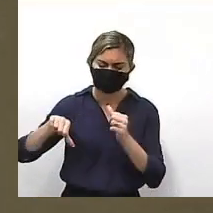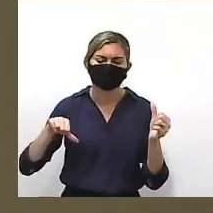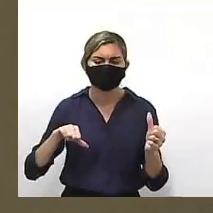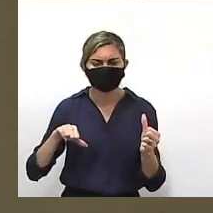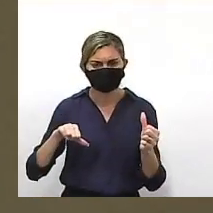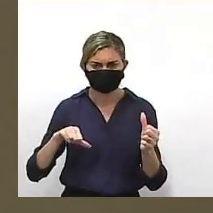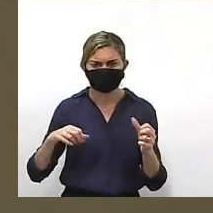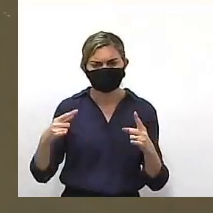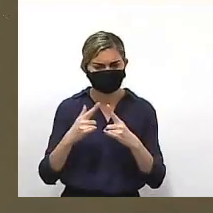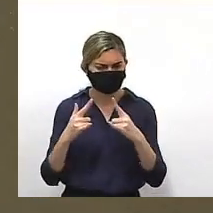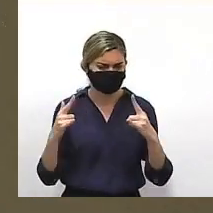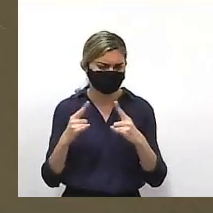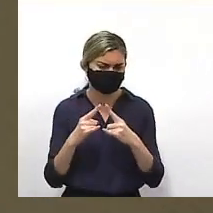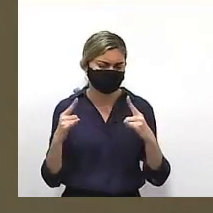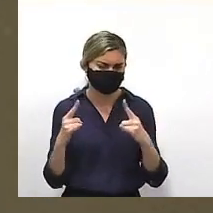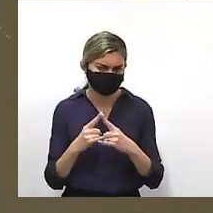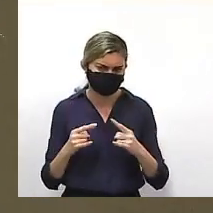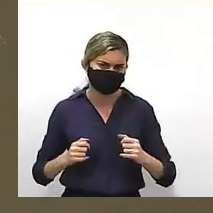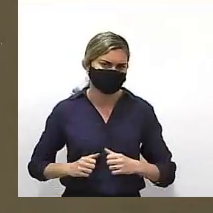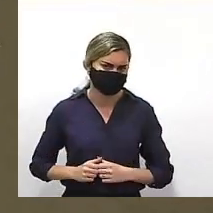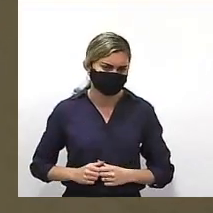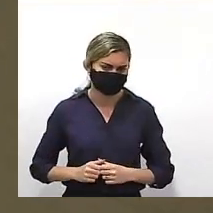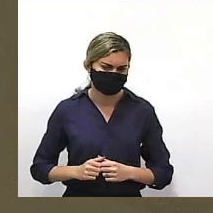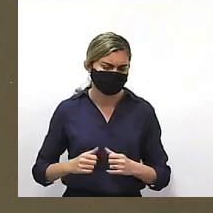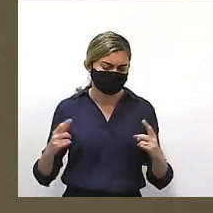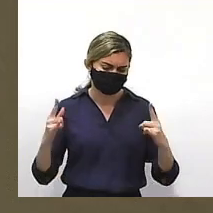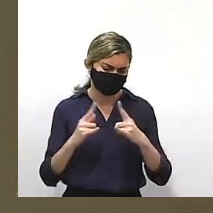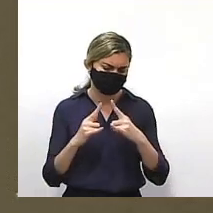em instituições, ao